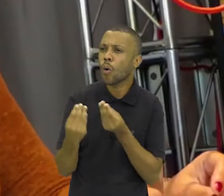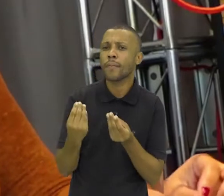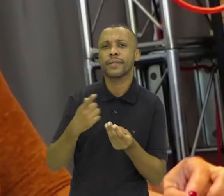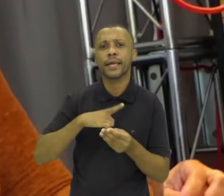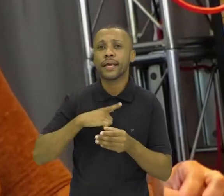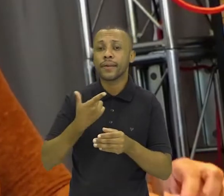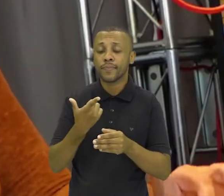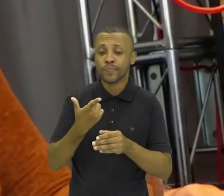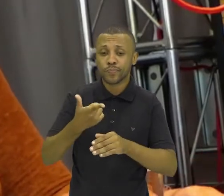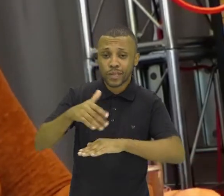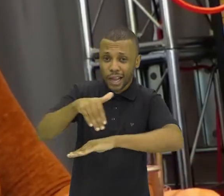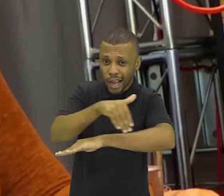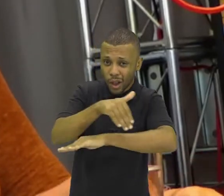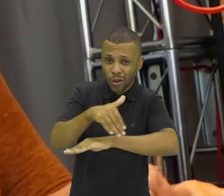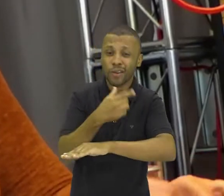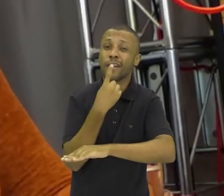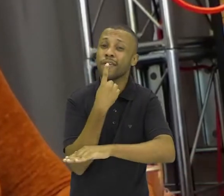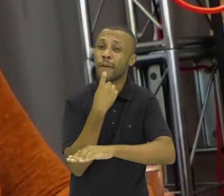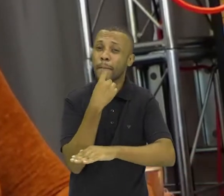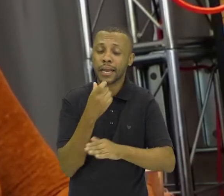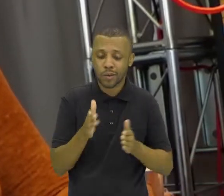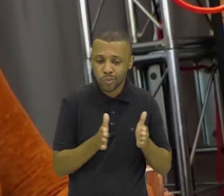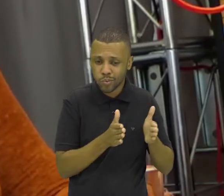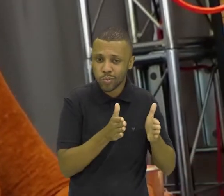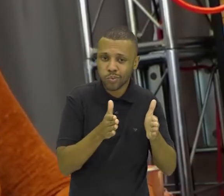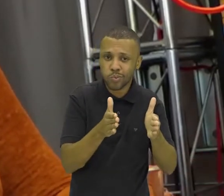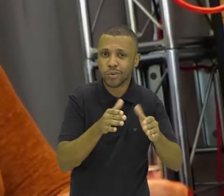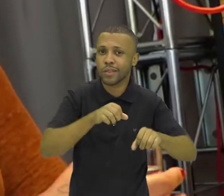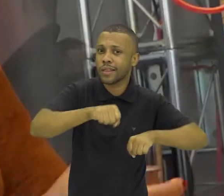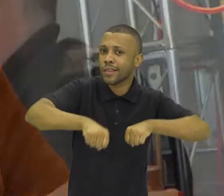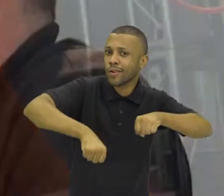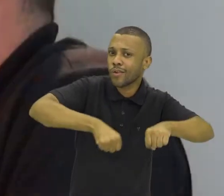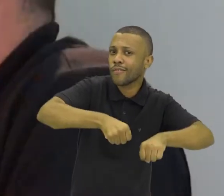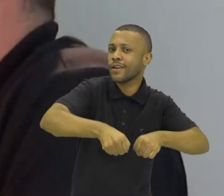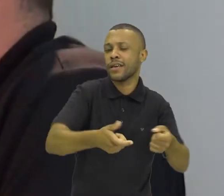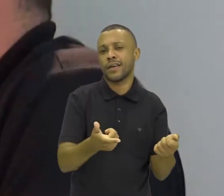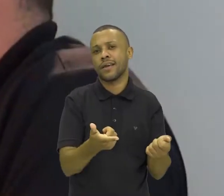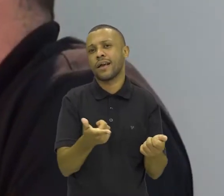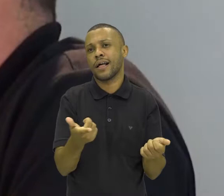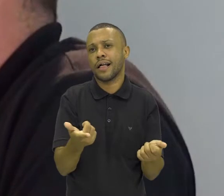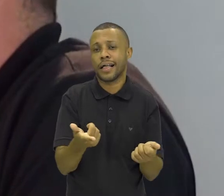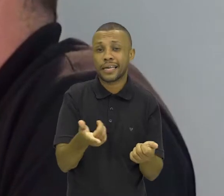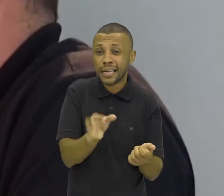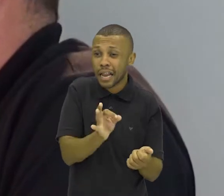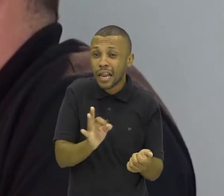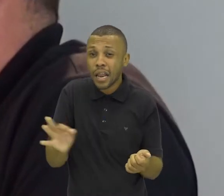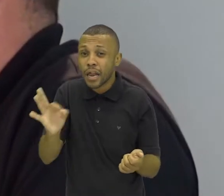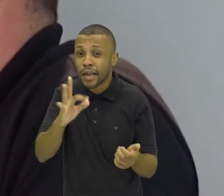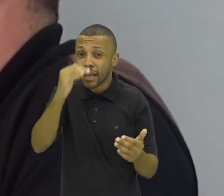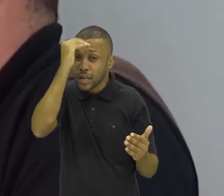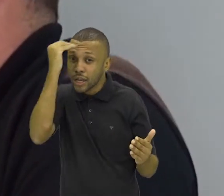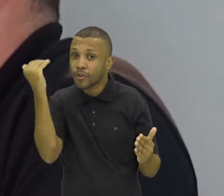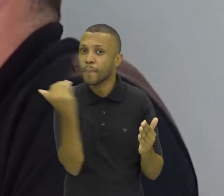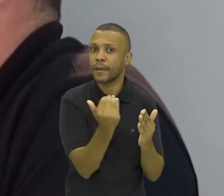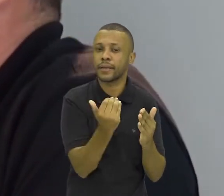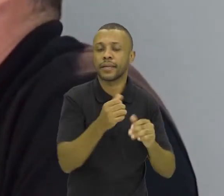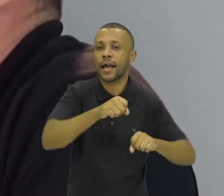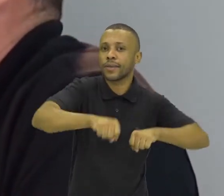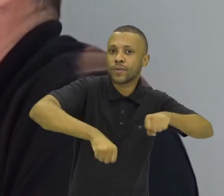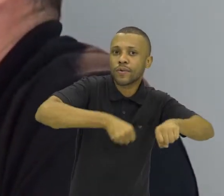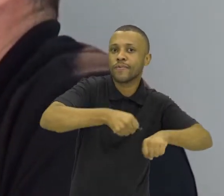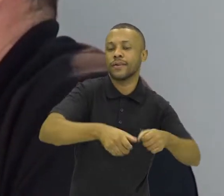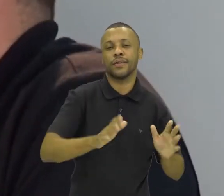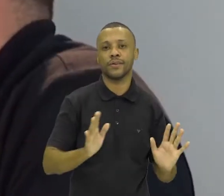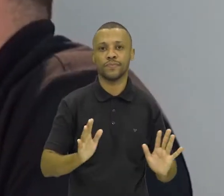na ciclovia. Cara, ninguém respeita a ciclovia. Até porque a ciclovia ela não é toda ligada, né? Ela não é concluída. Não. Então tem momentos que momento você que tem